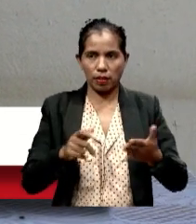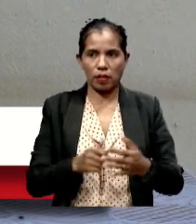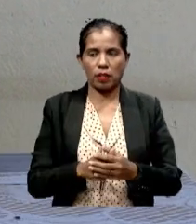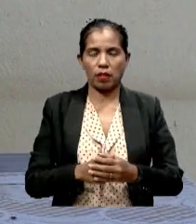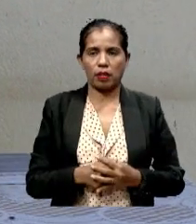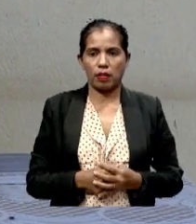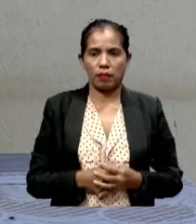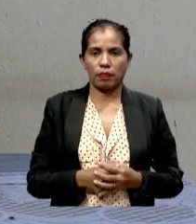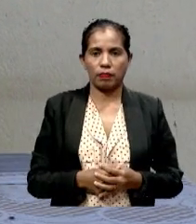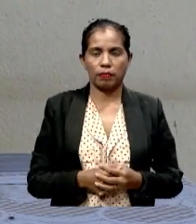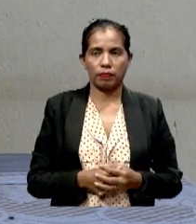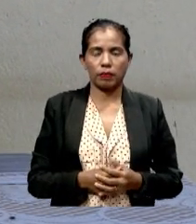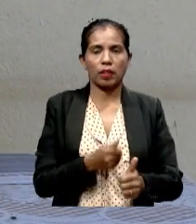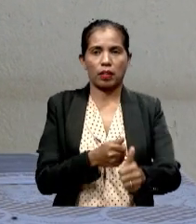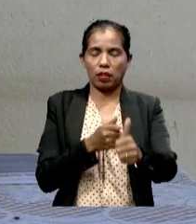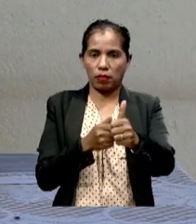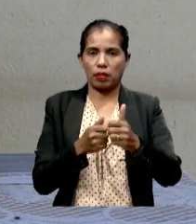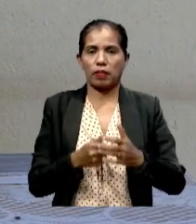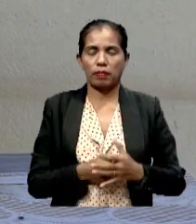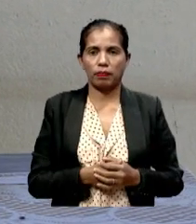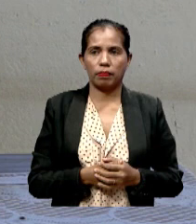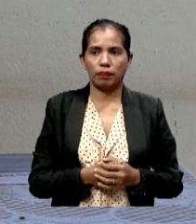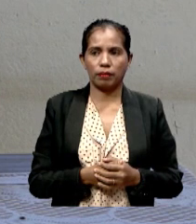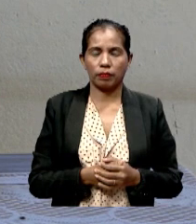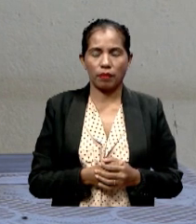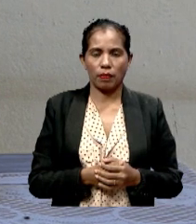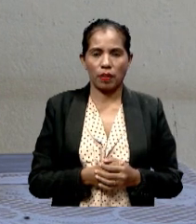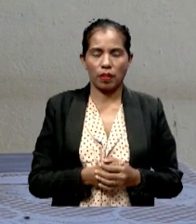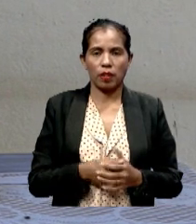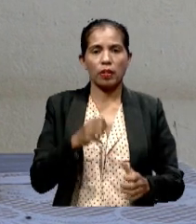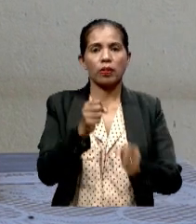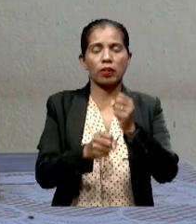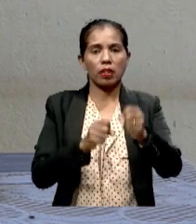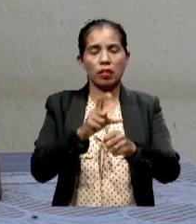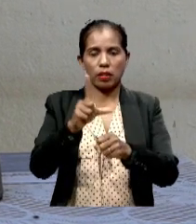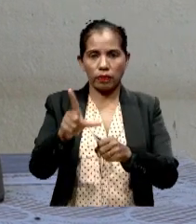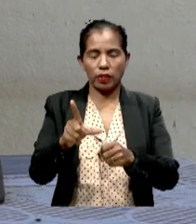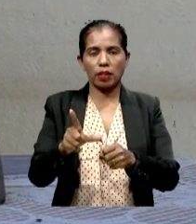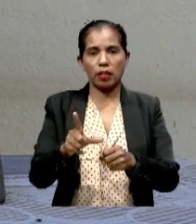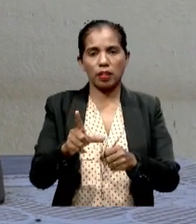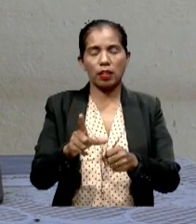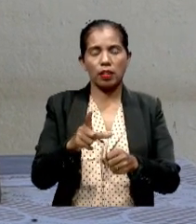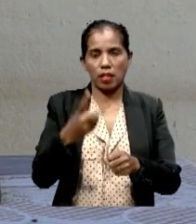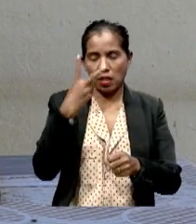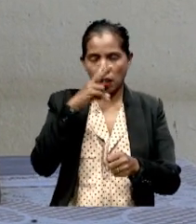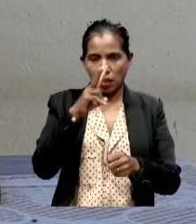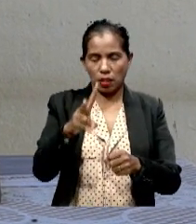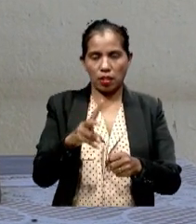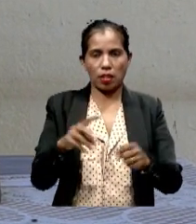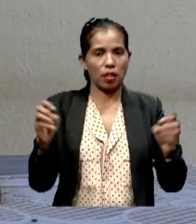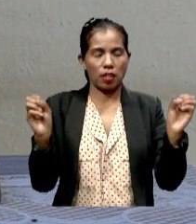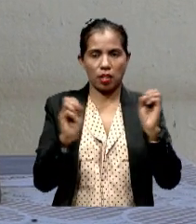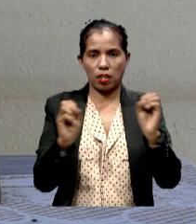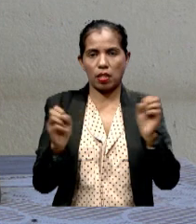nebe tui sosial disiplin hari kata idane la solusiona